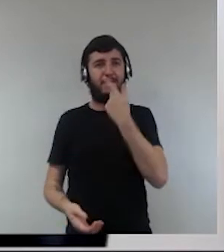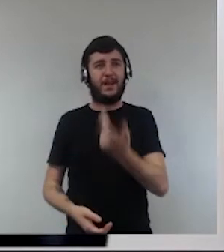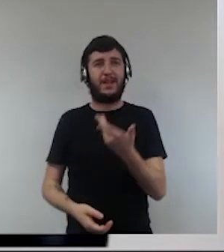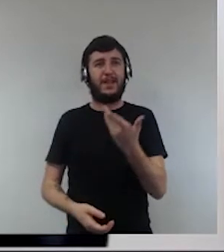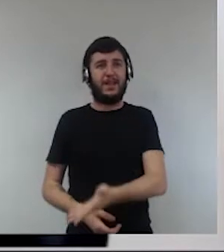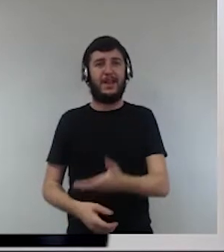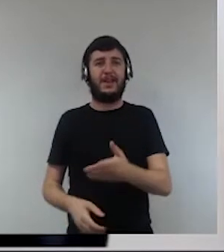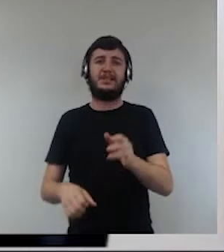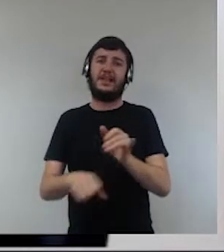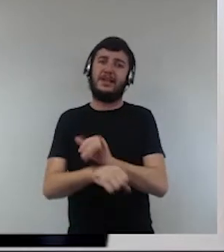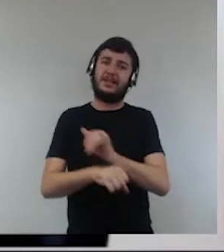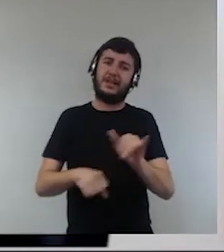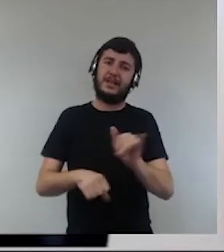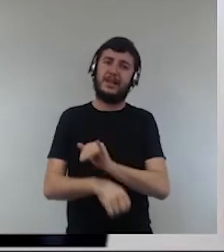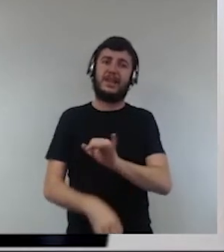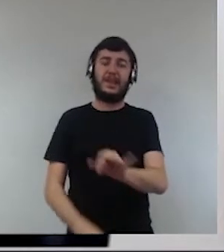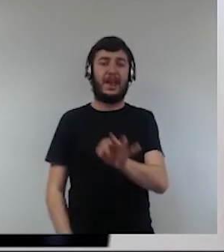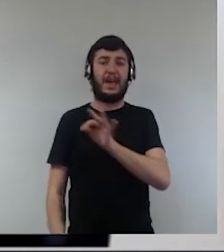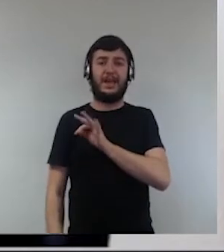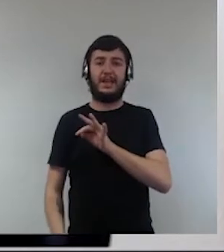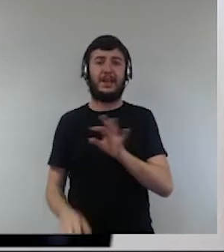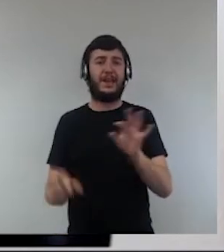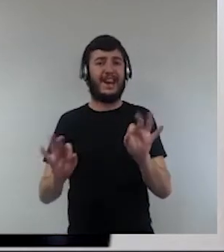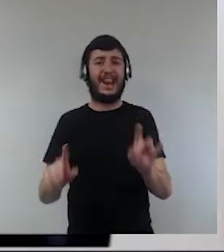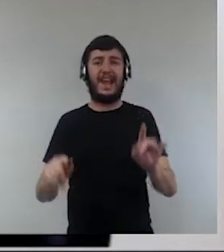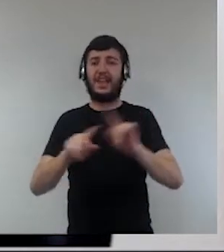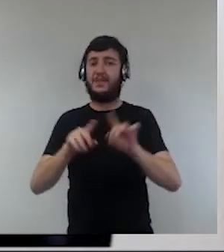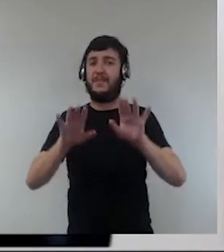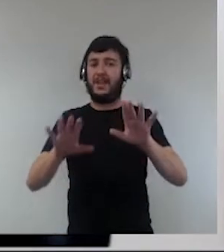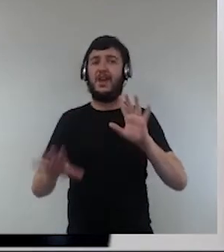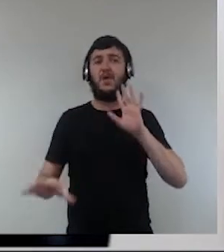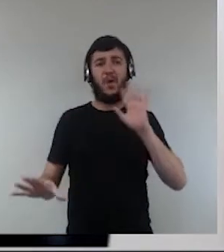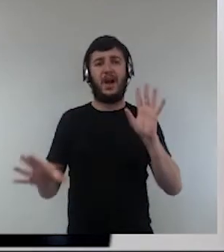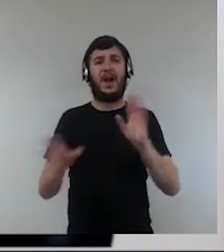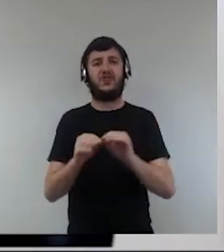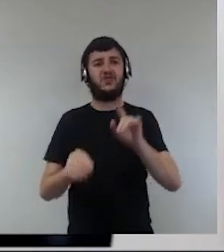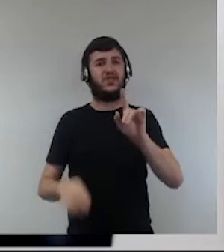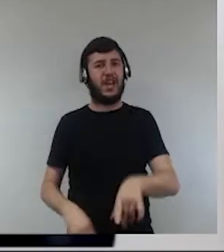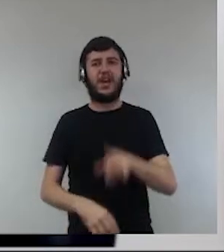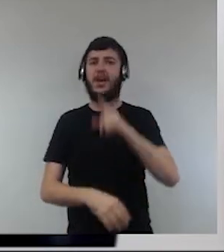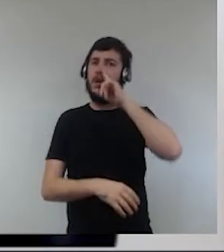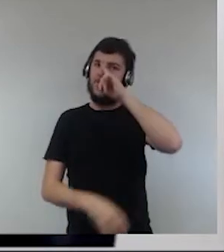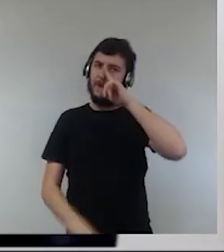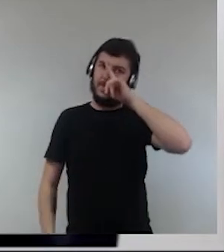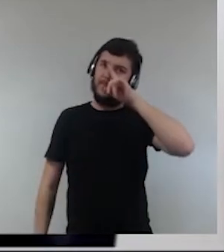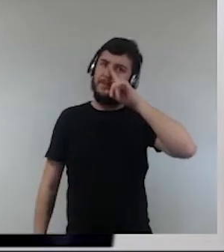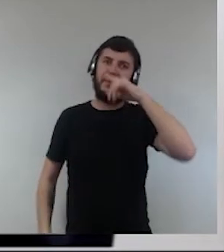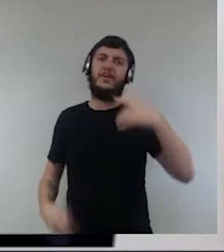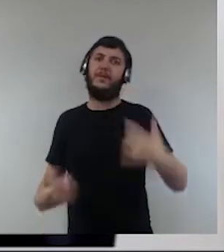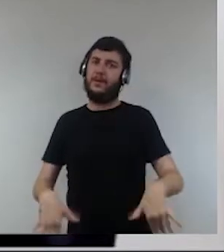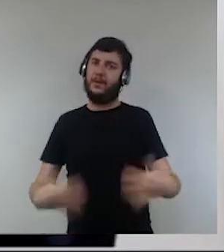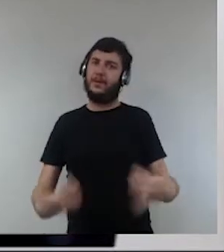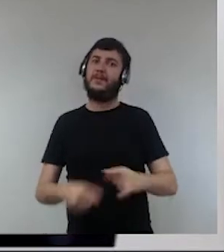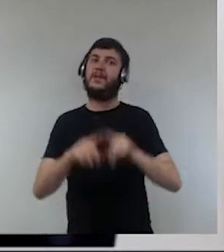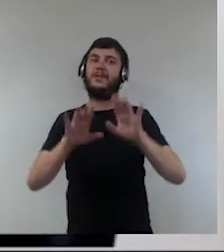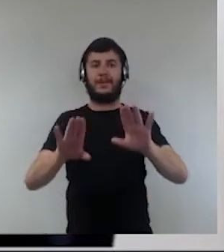E acho que isso se constitui num precedente muito perigoso. Lógico, pessoal, o que nós estamos vivendo hoje é